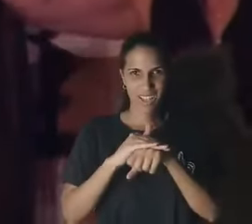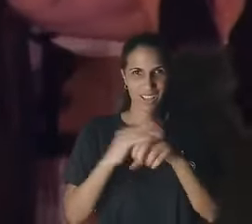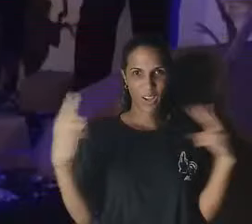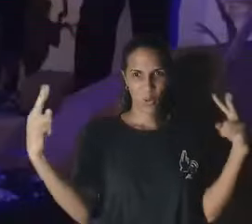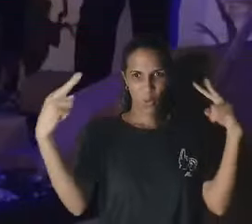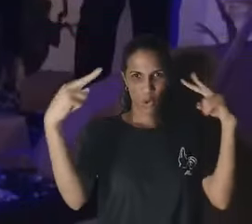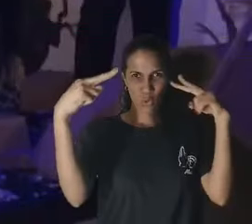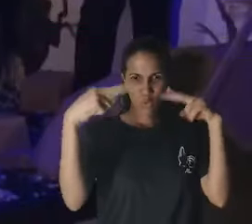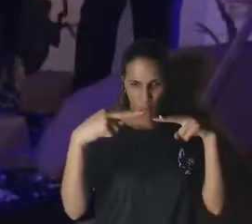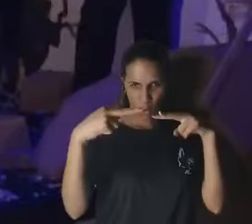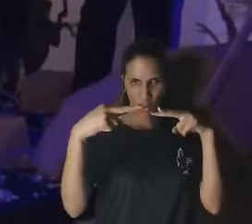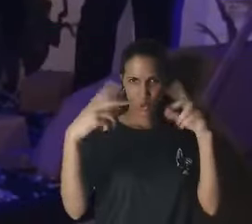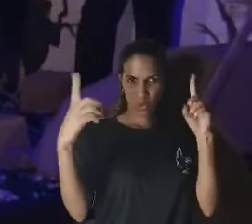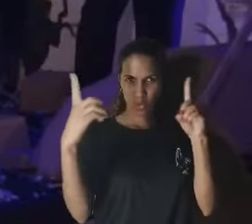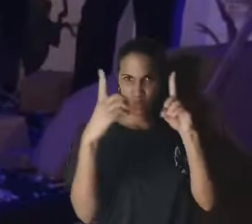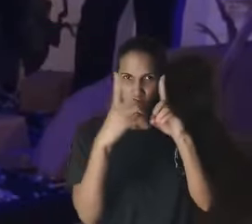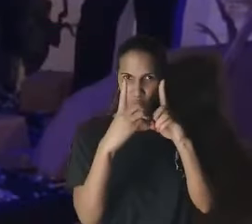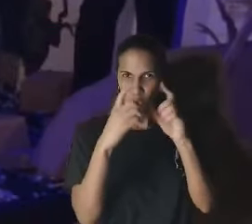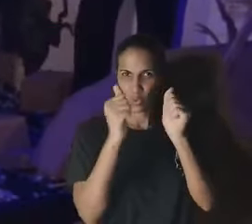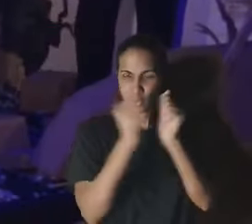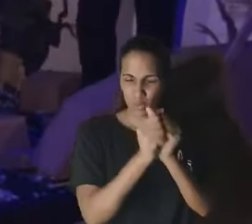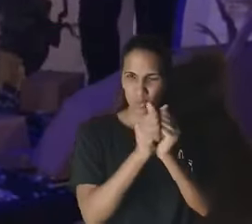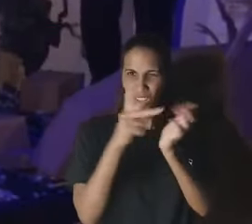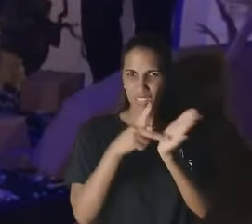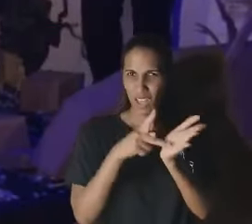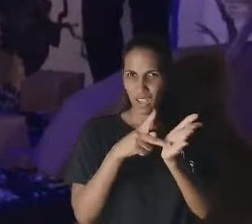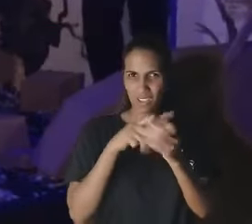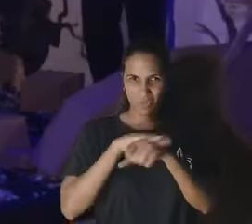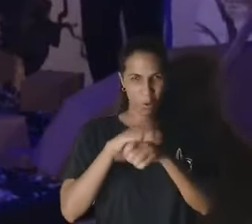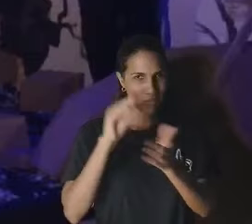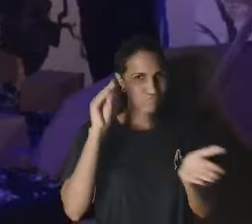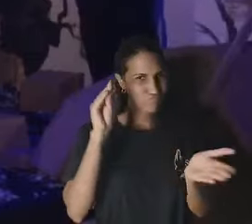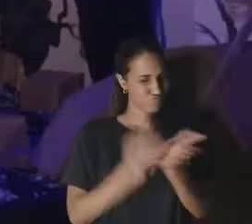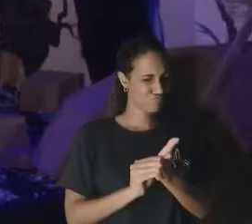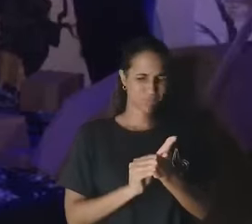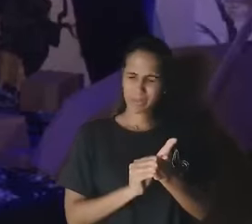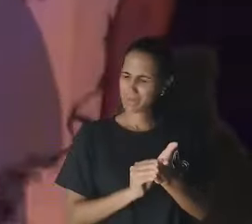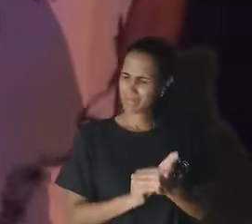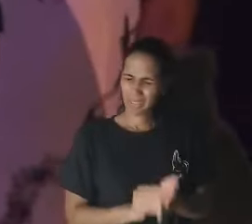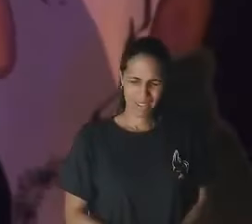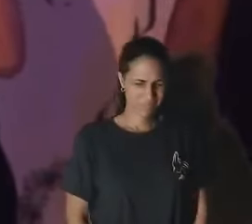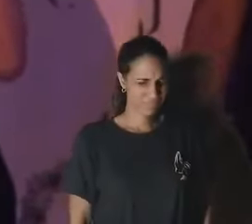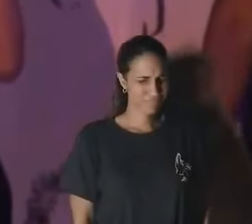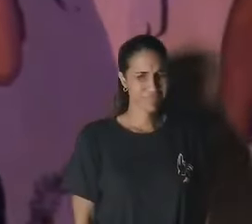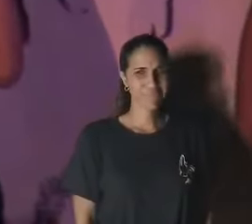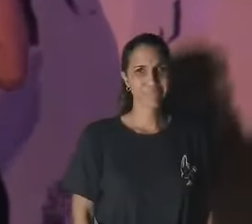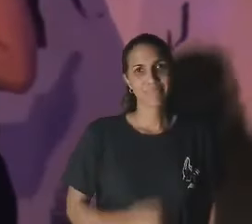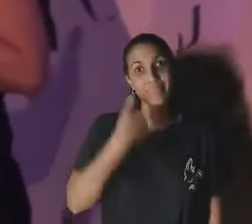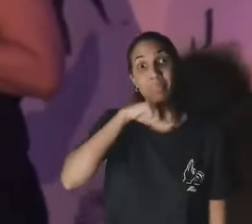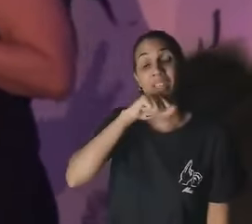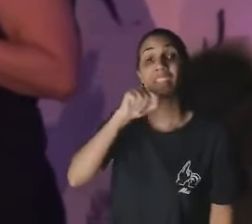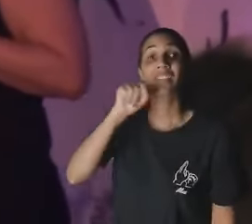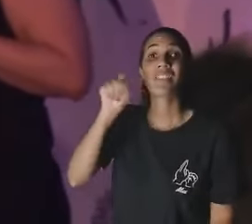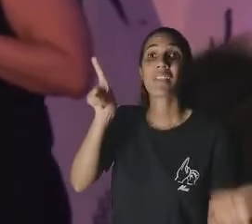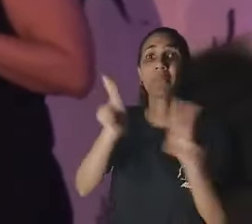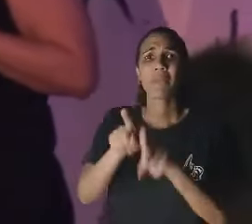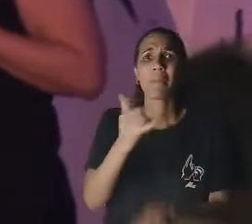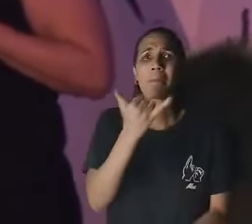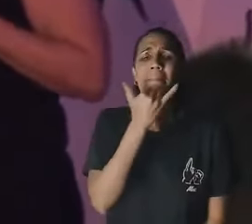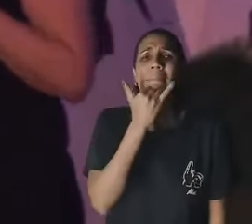Não, Marcos, não, eu também tenho culpa. Eu também negligenciei o nosso filho.